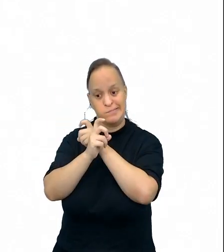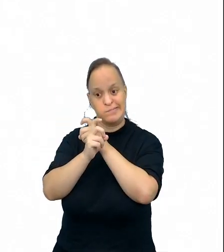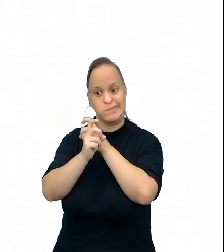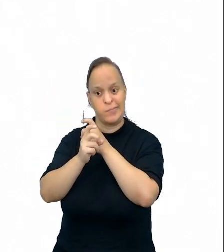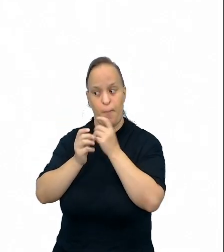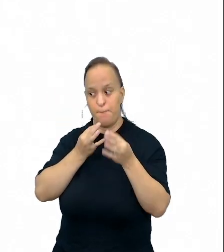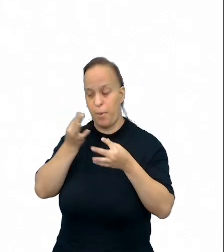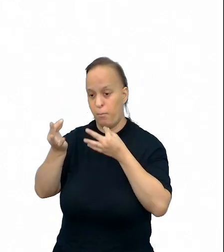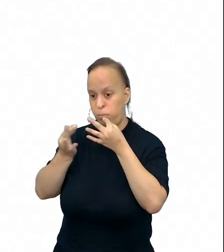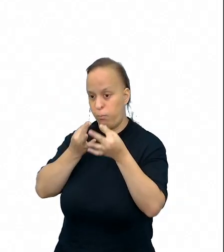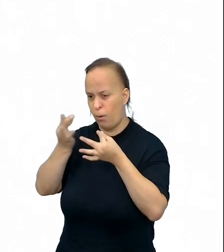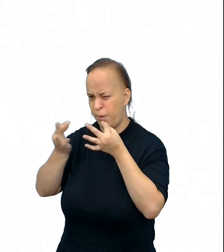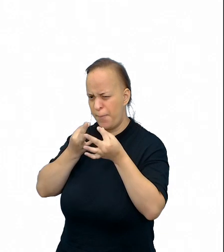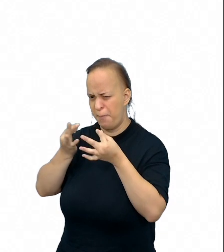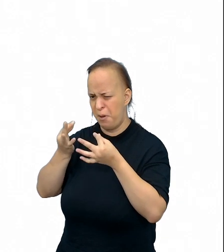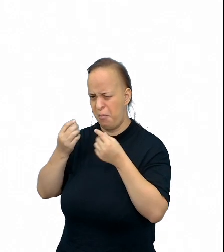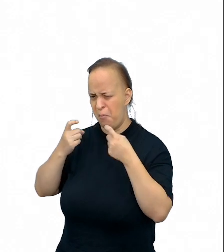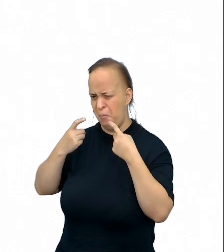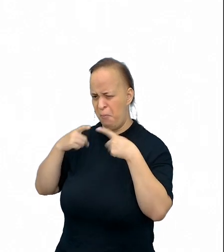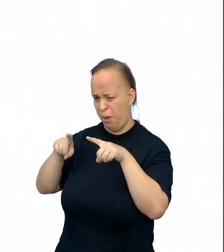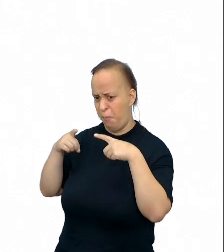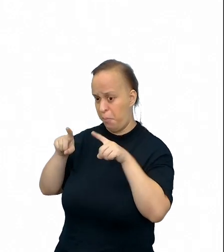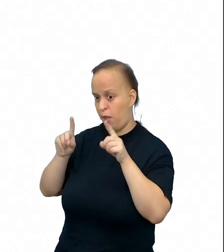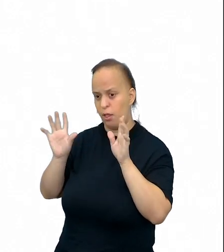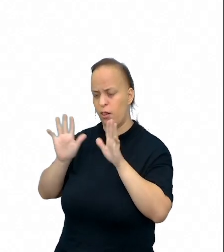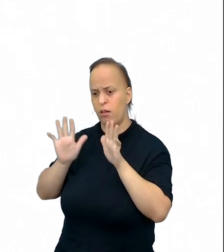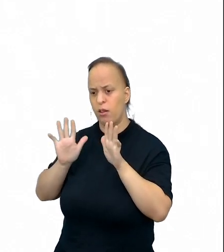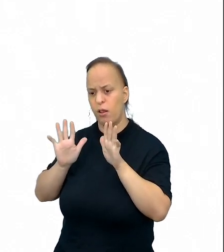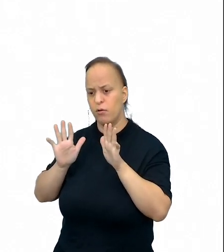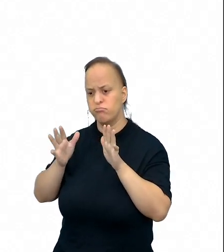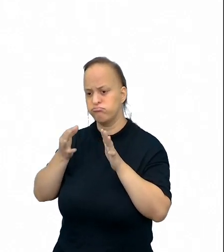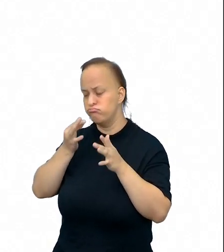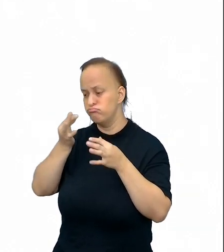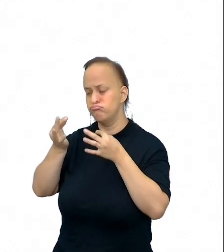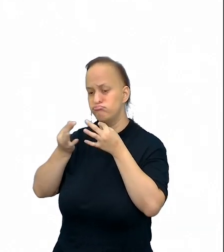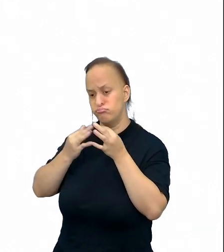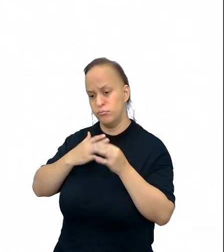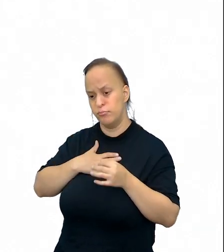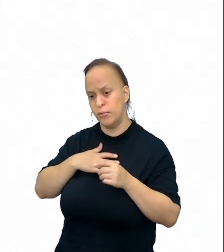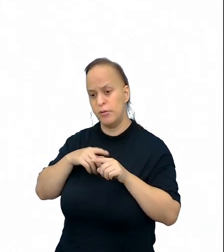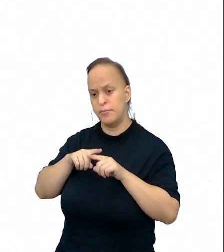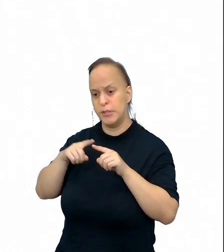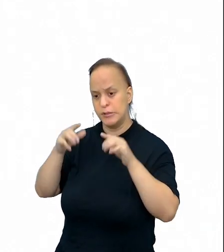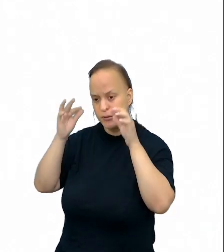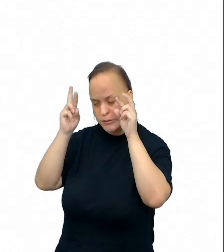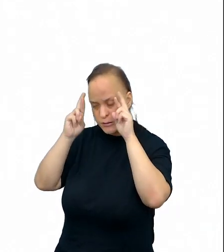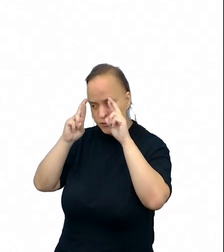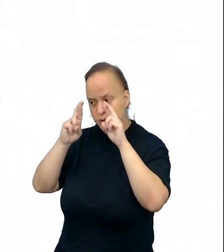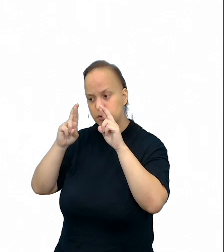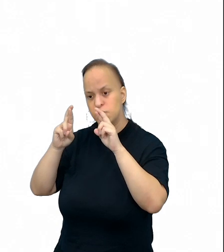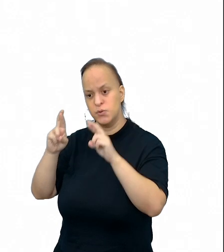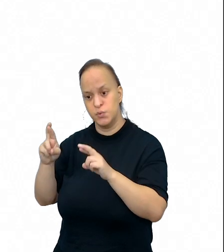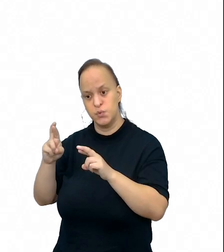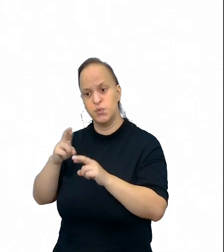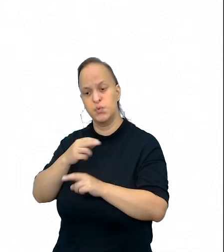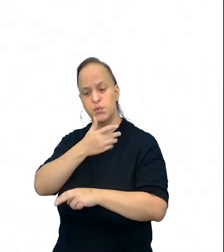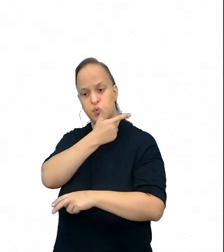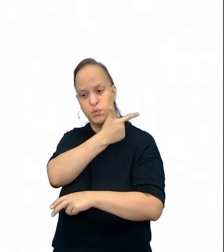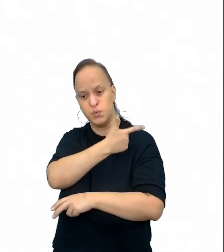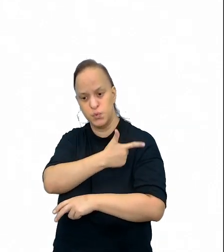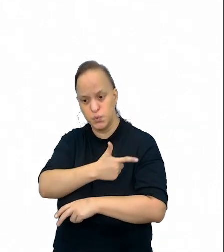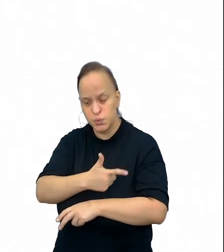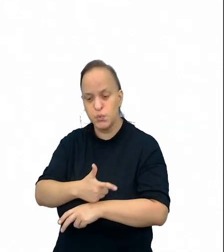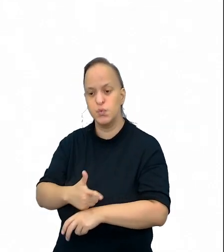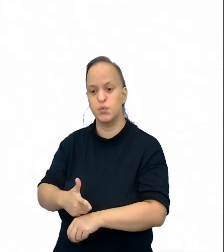essa ideia, né, o modo de pensar dos outros, sempre de maneira também educadamente refutando